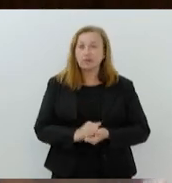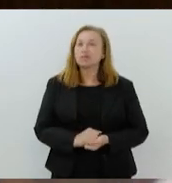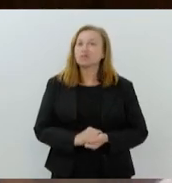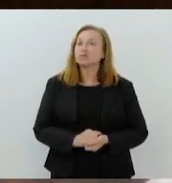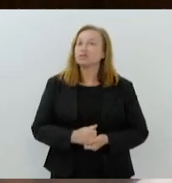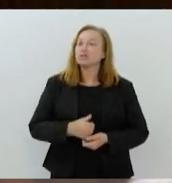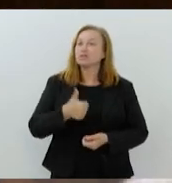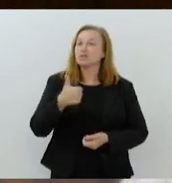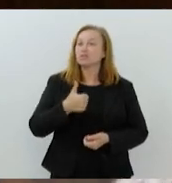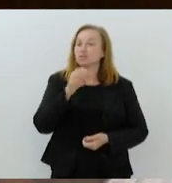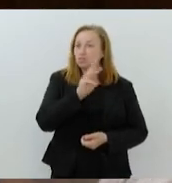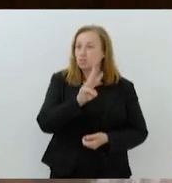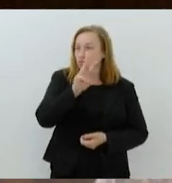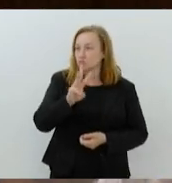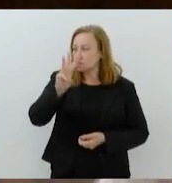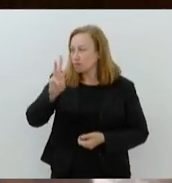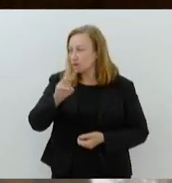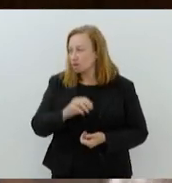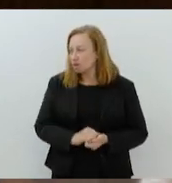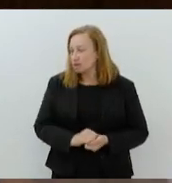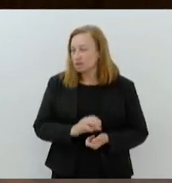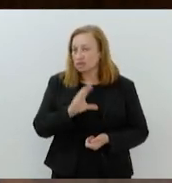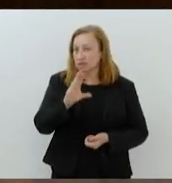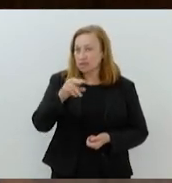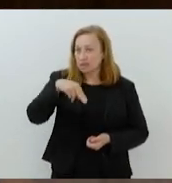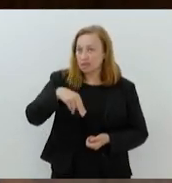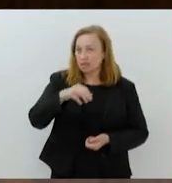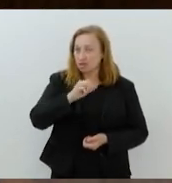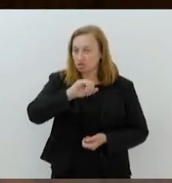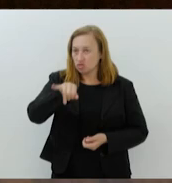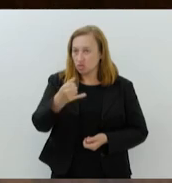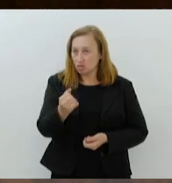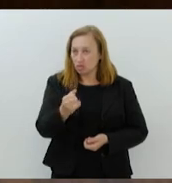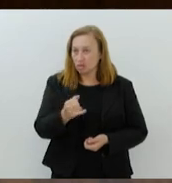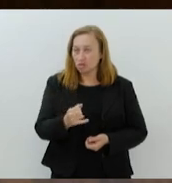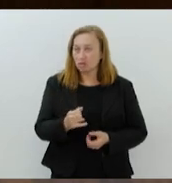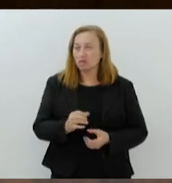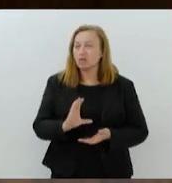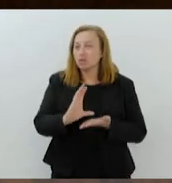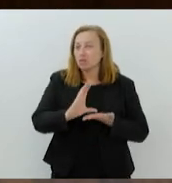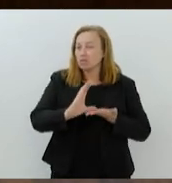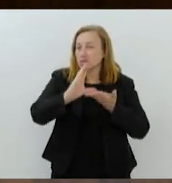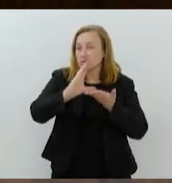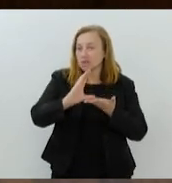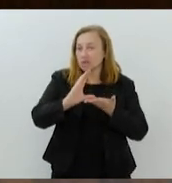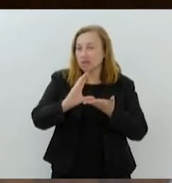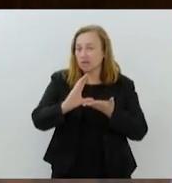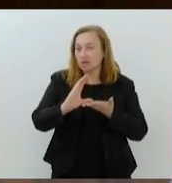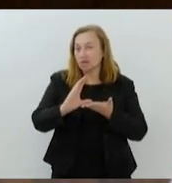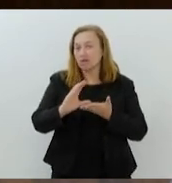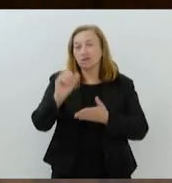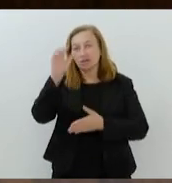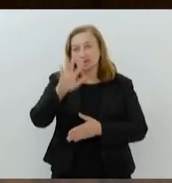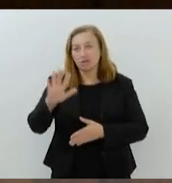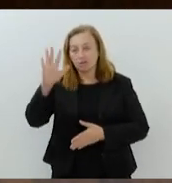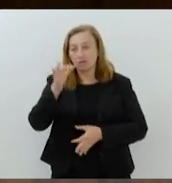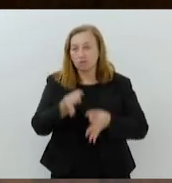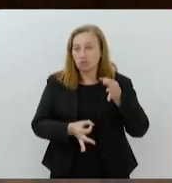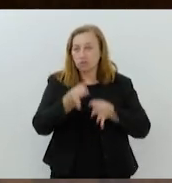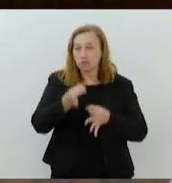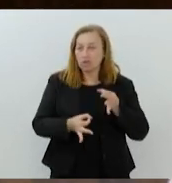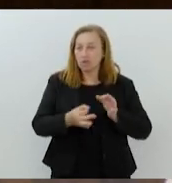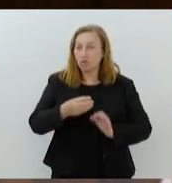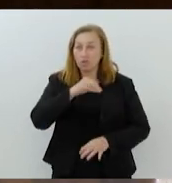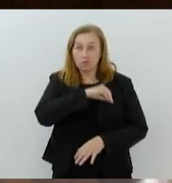o site do CNJ, Conselho Nacional de Justiça, a remuneração de um juiz